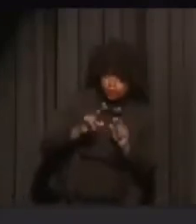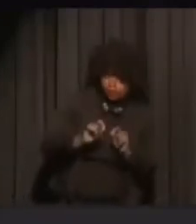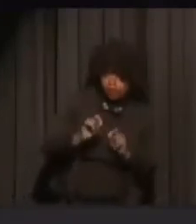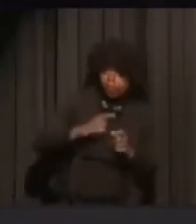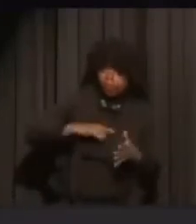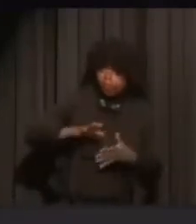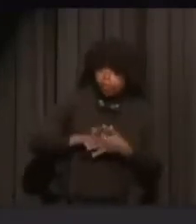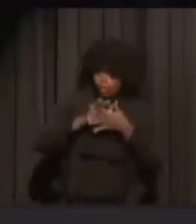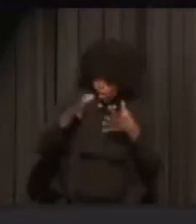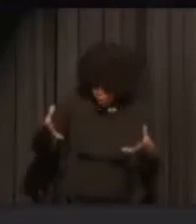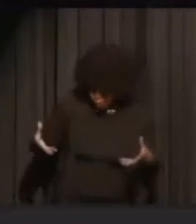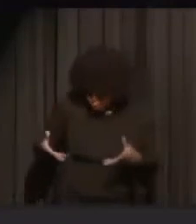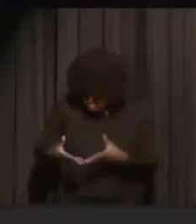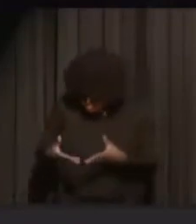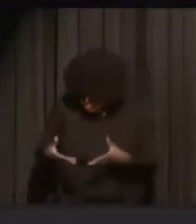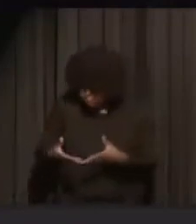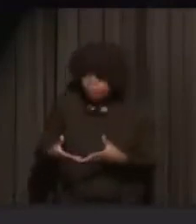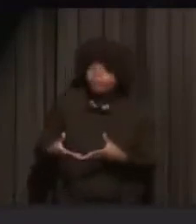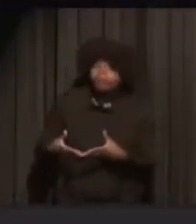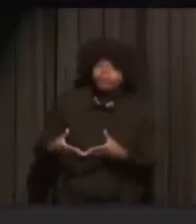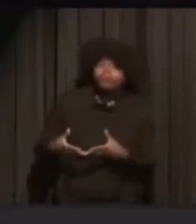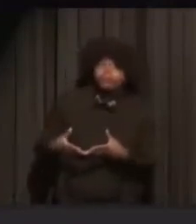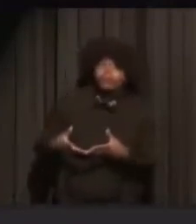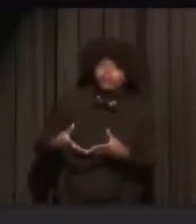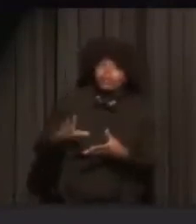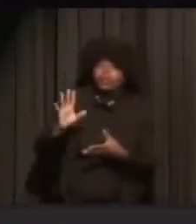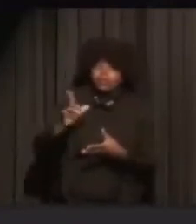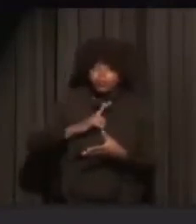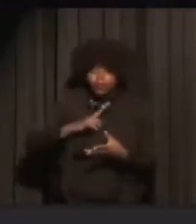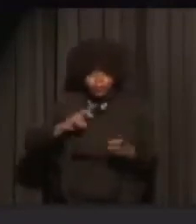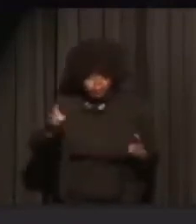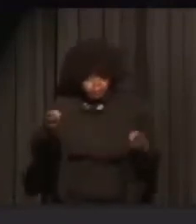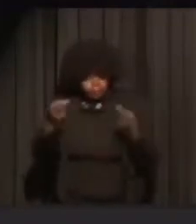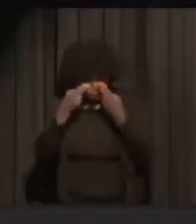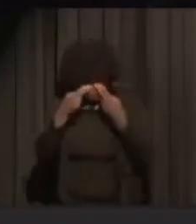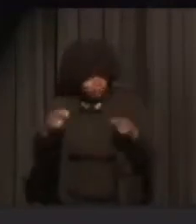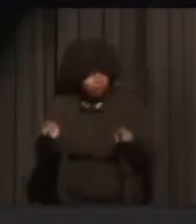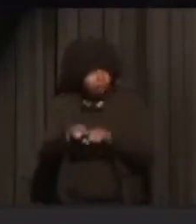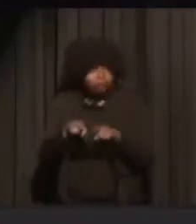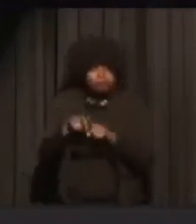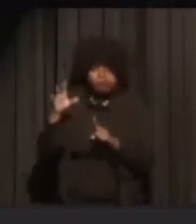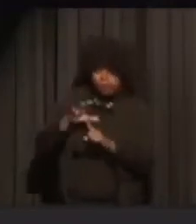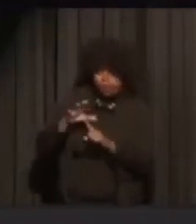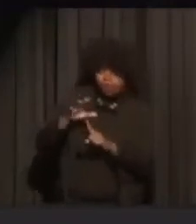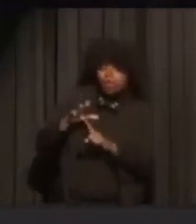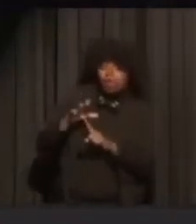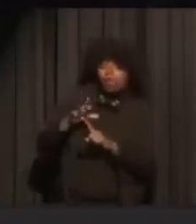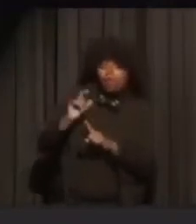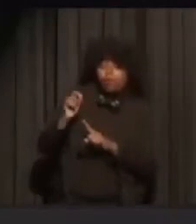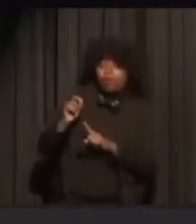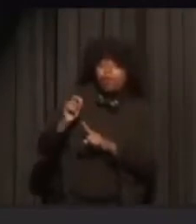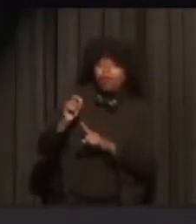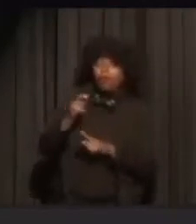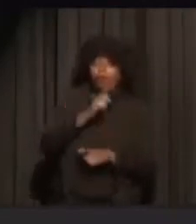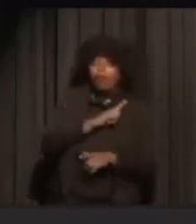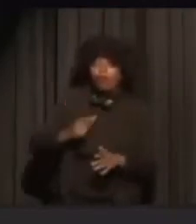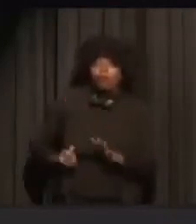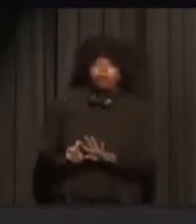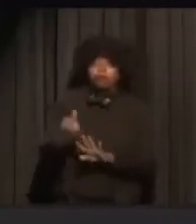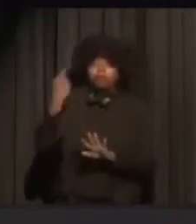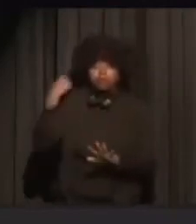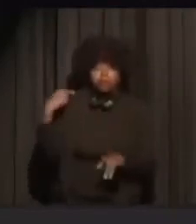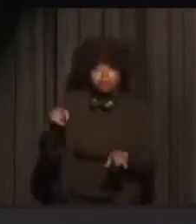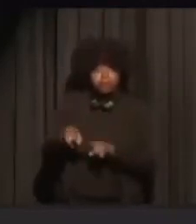liderar equipes que estiveram traumatizadas afetadas por gestões anteriores eh de